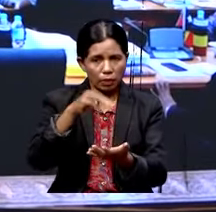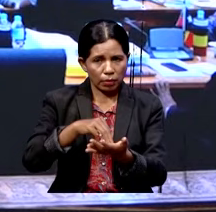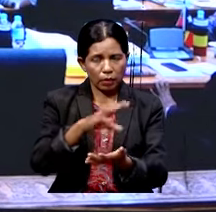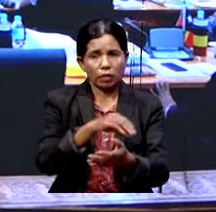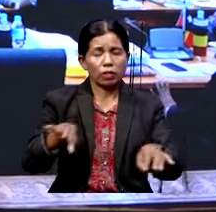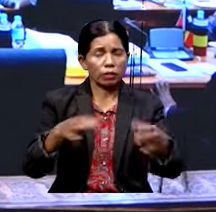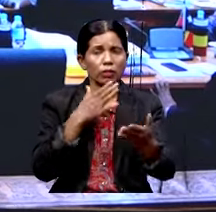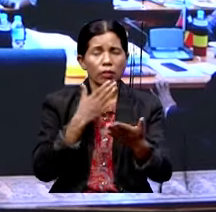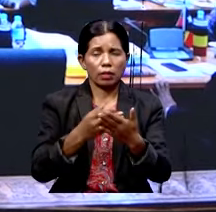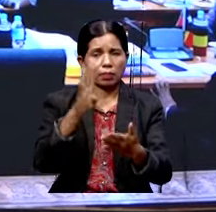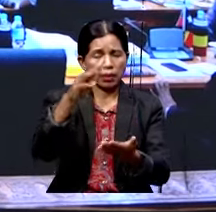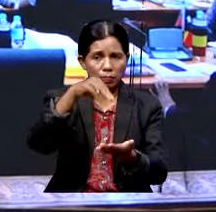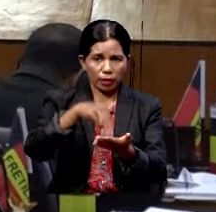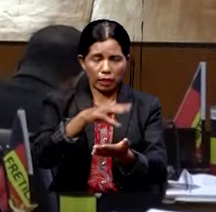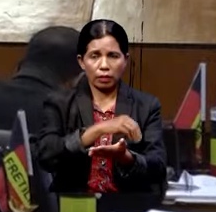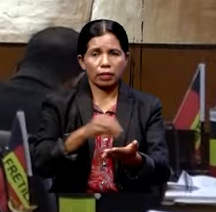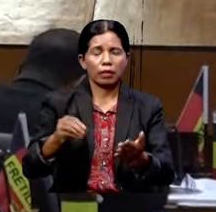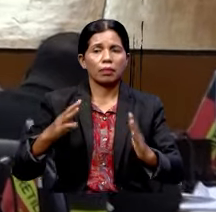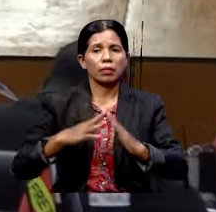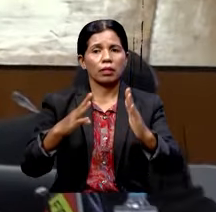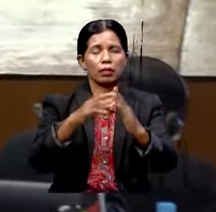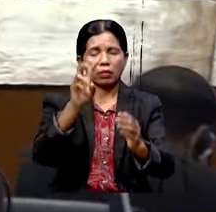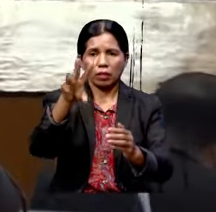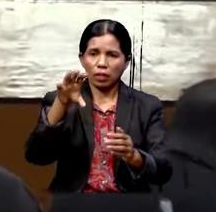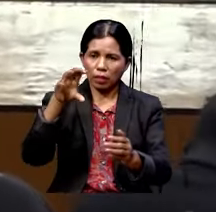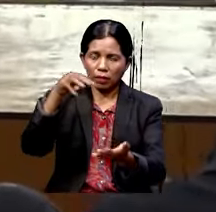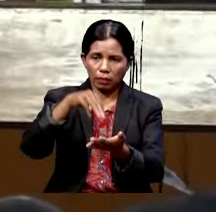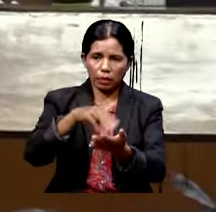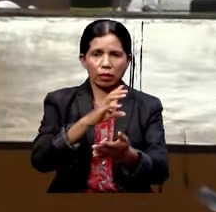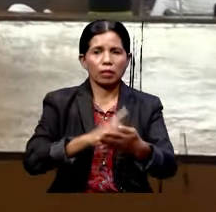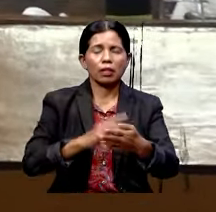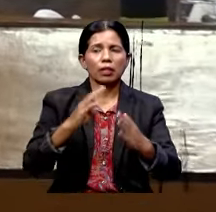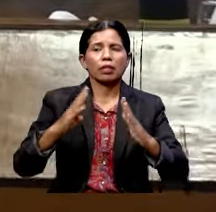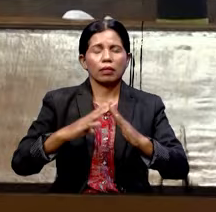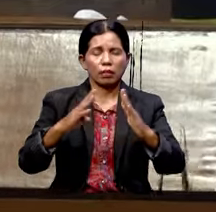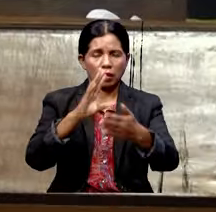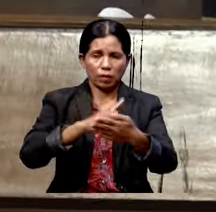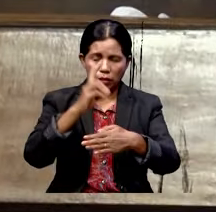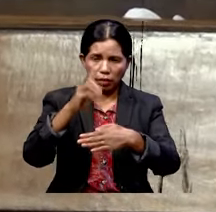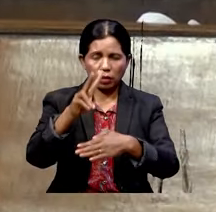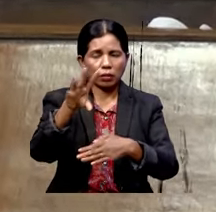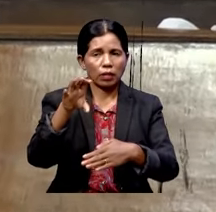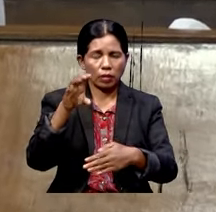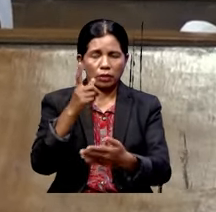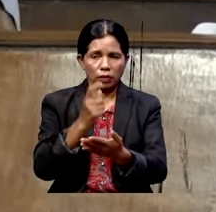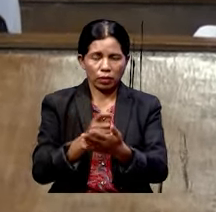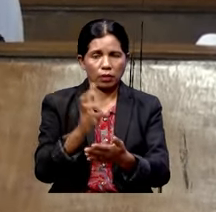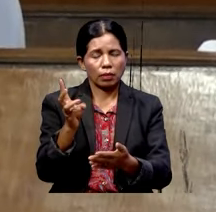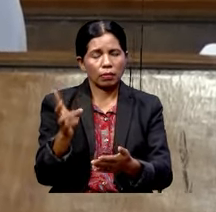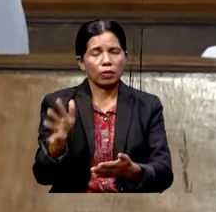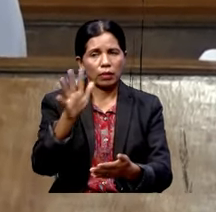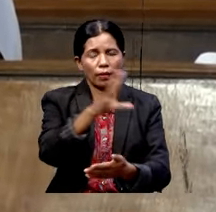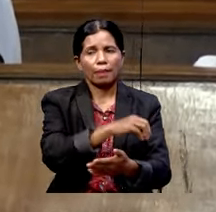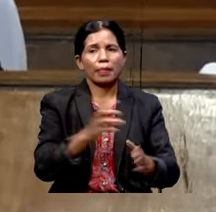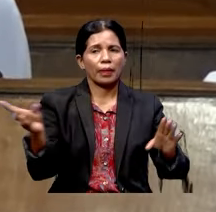serviço tocou no Hatresin, capital menor Rio Atos Rua, no capital de desenvolvimento Rio Atos Rua, no Ruaresim Lima Resin. Tio